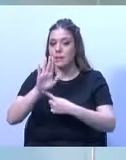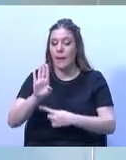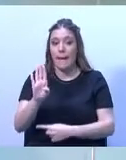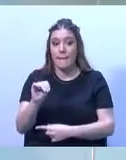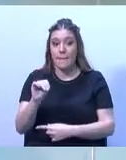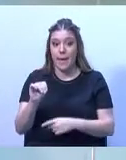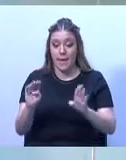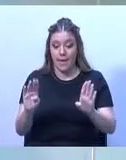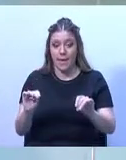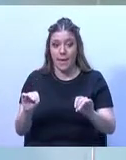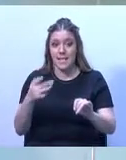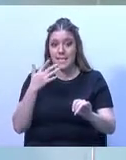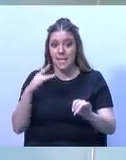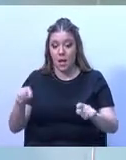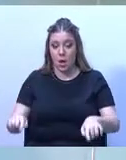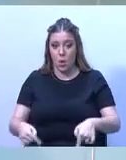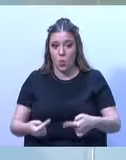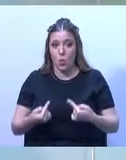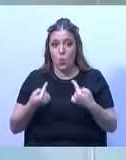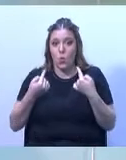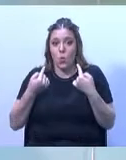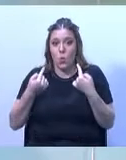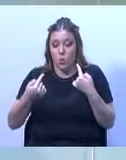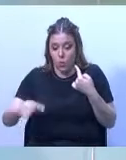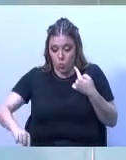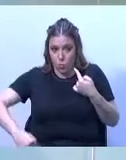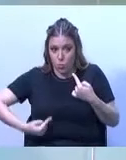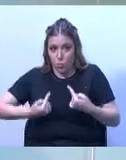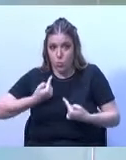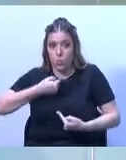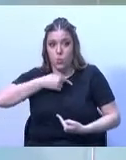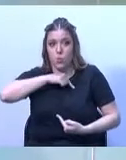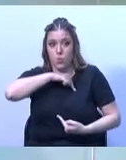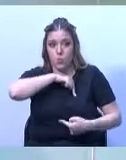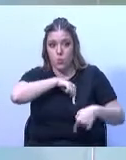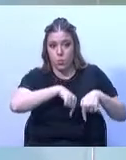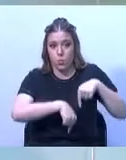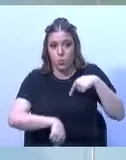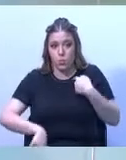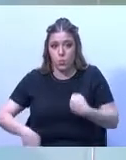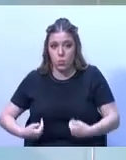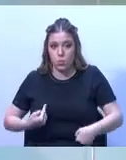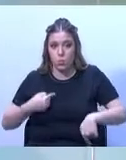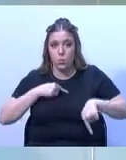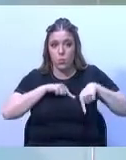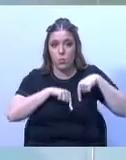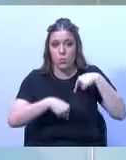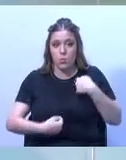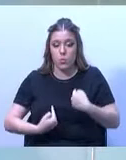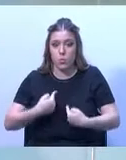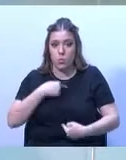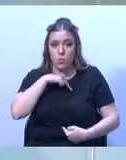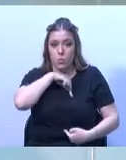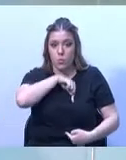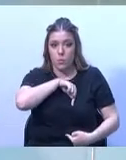estamos a referir-nos, ir para cima outra vez, para o coração, portanto, pulmões e coração, para oxigenar. E isso é